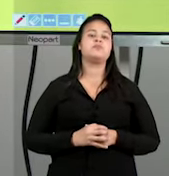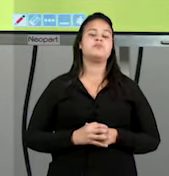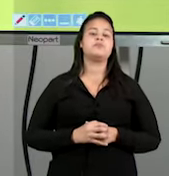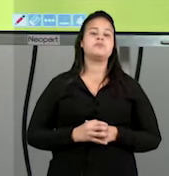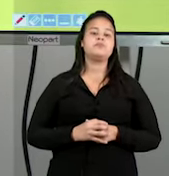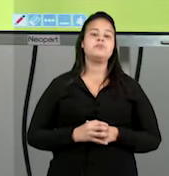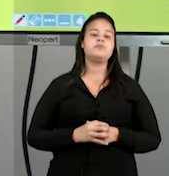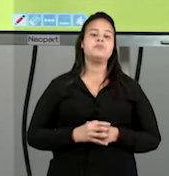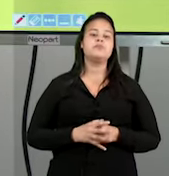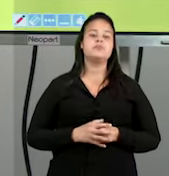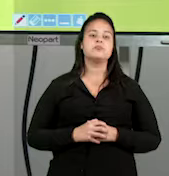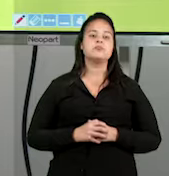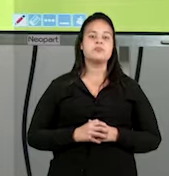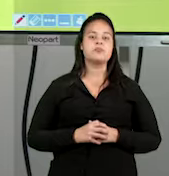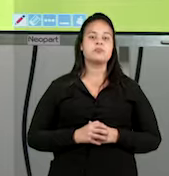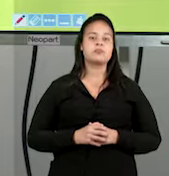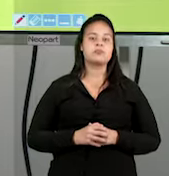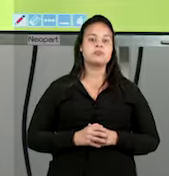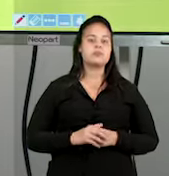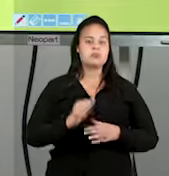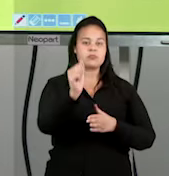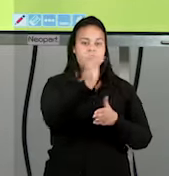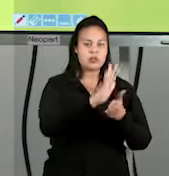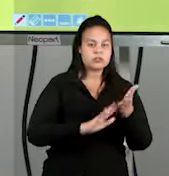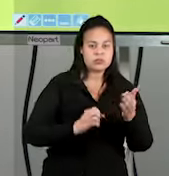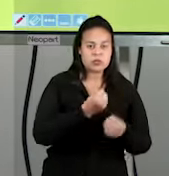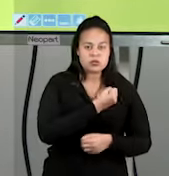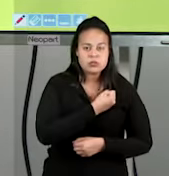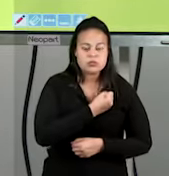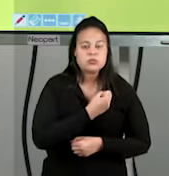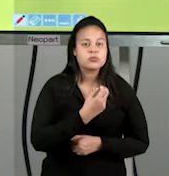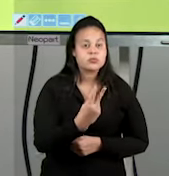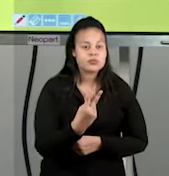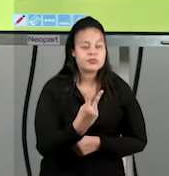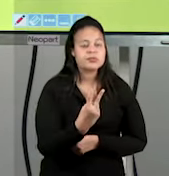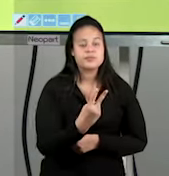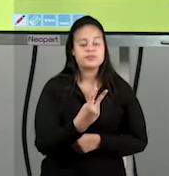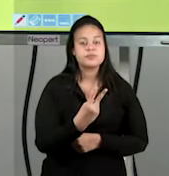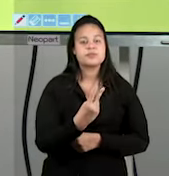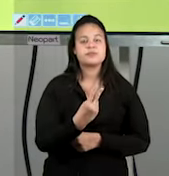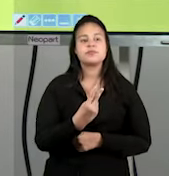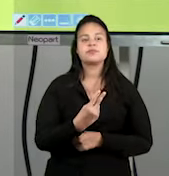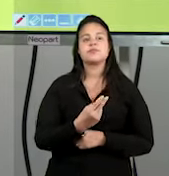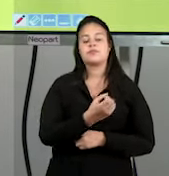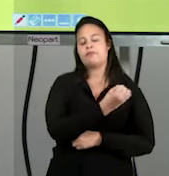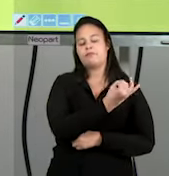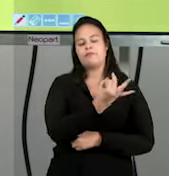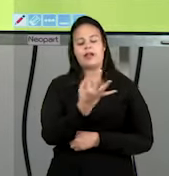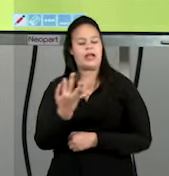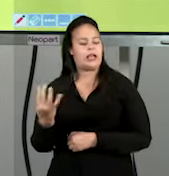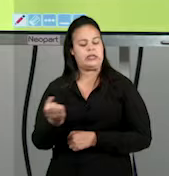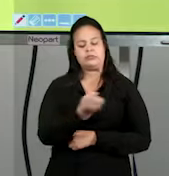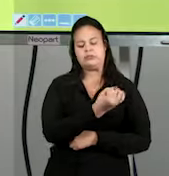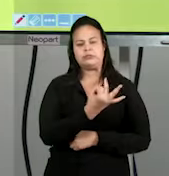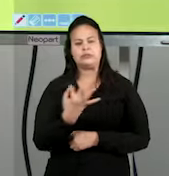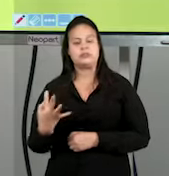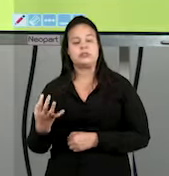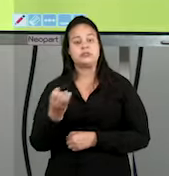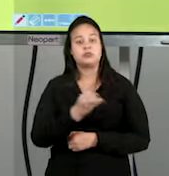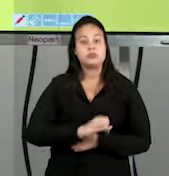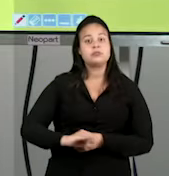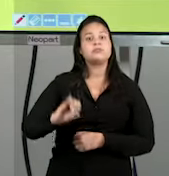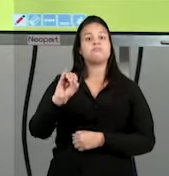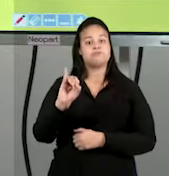Bom, o exercício 2 tem vários polígonos